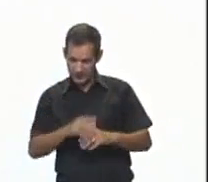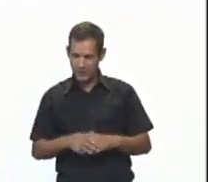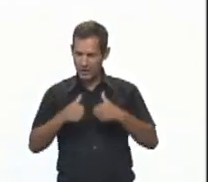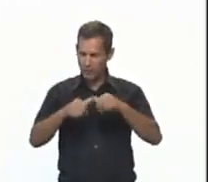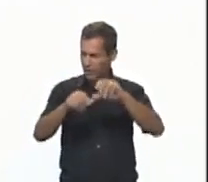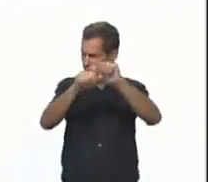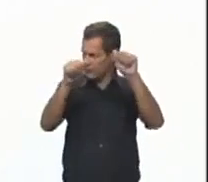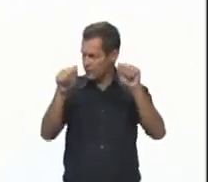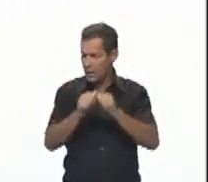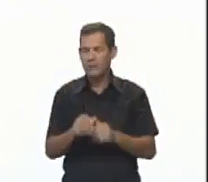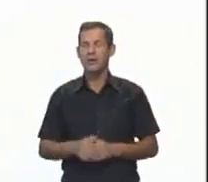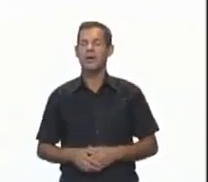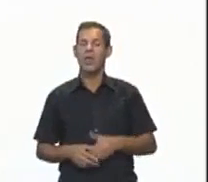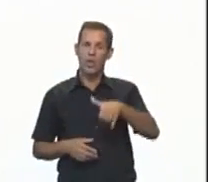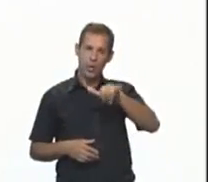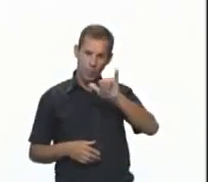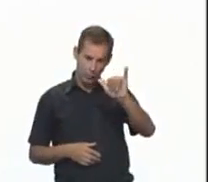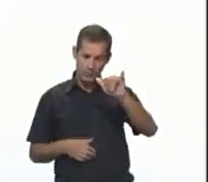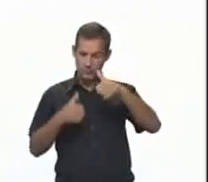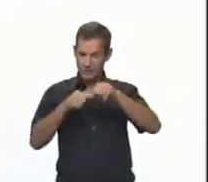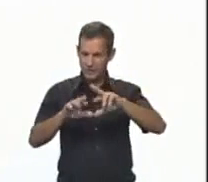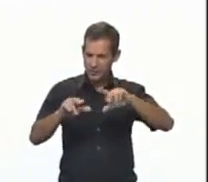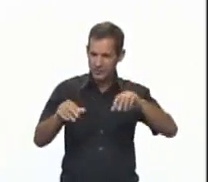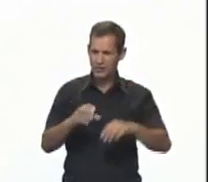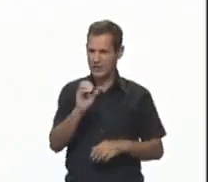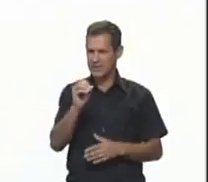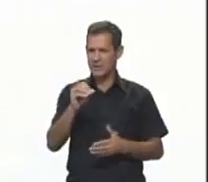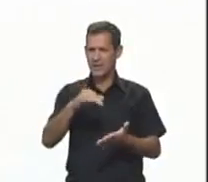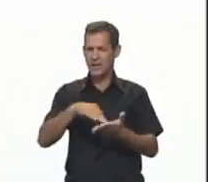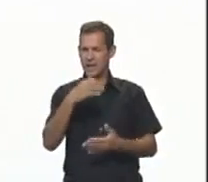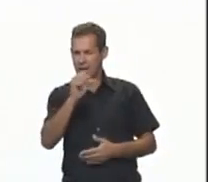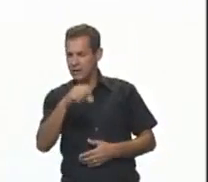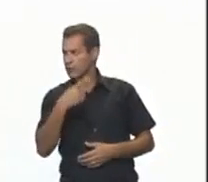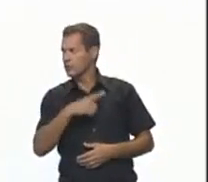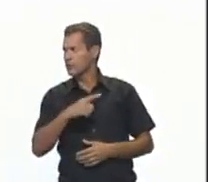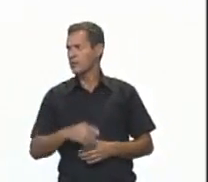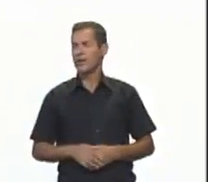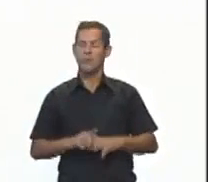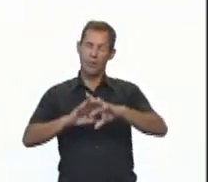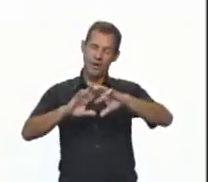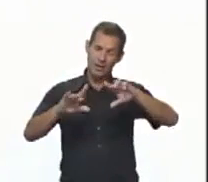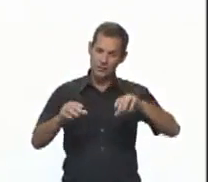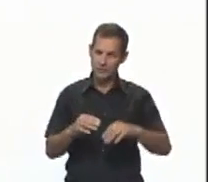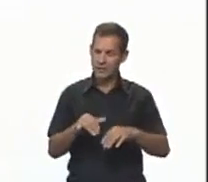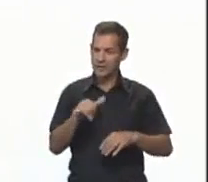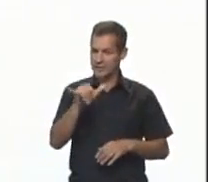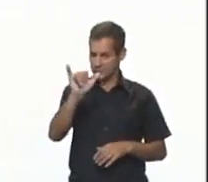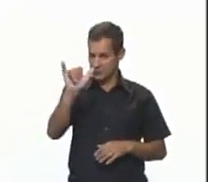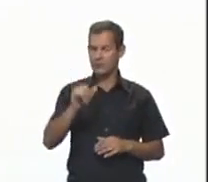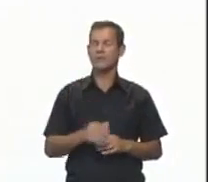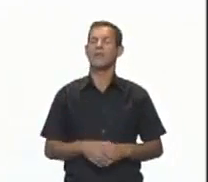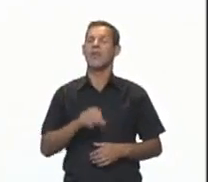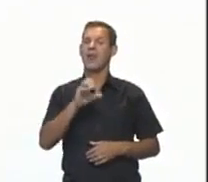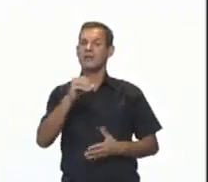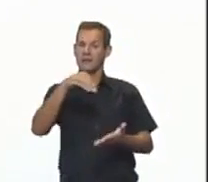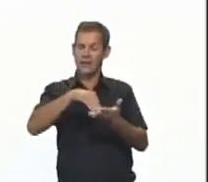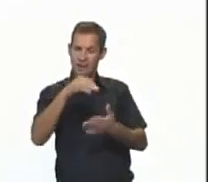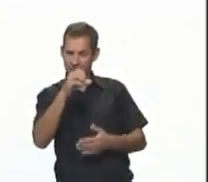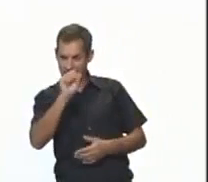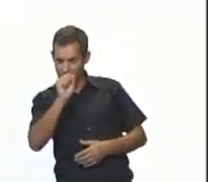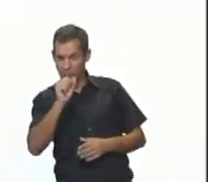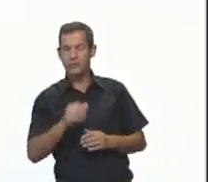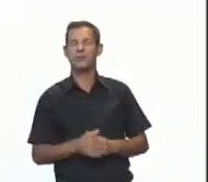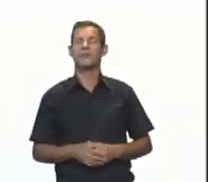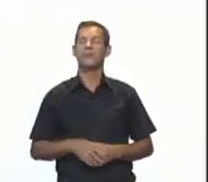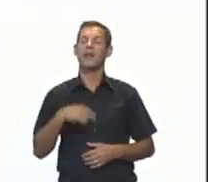essa figura, né, onde o y ele está variando de 0 a 8, então a gente tem a variação aqui do y de 0 a